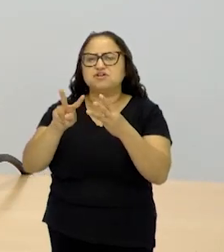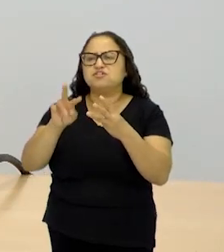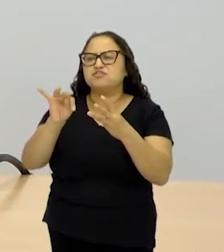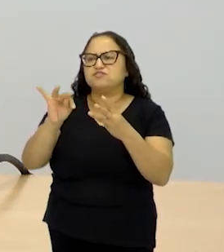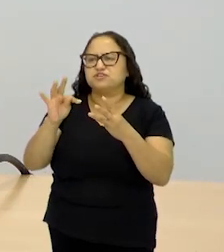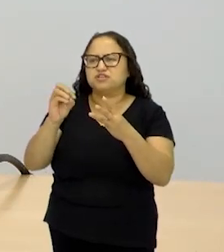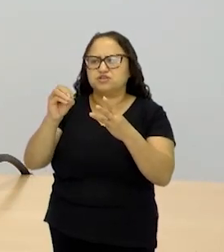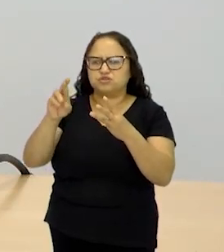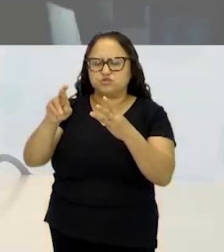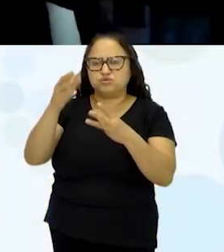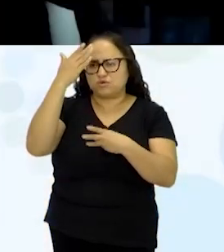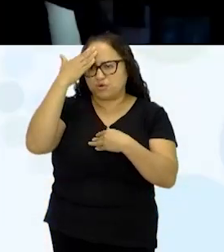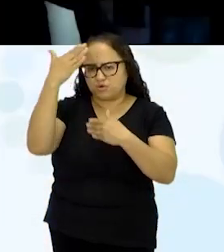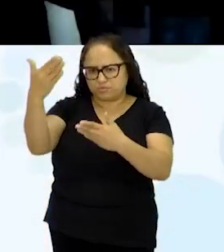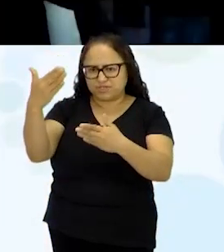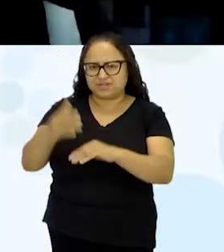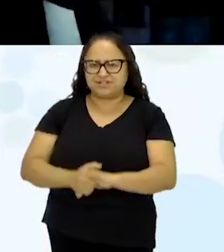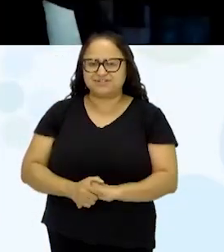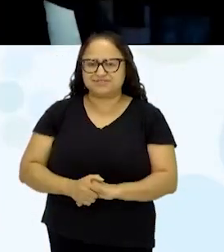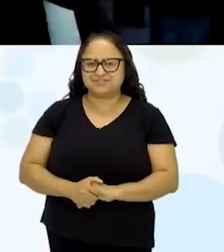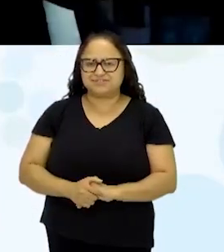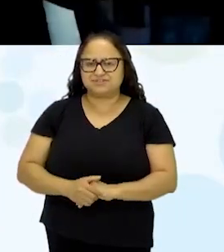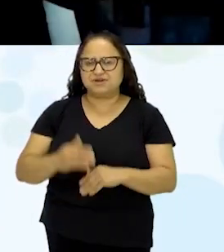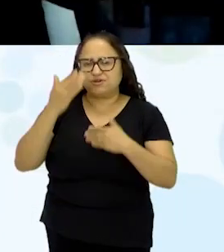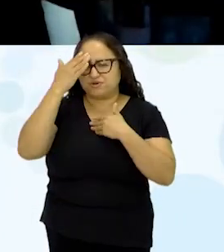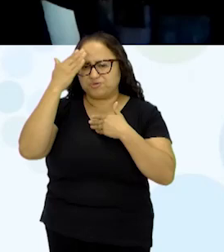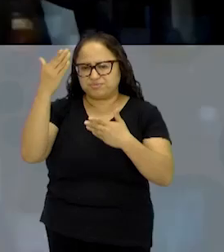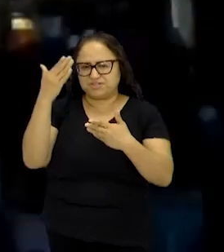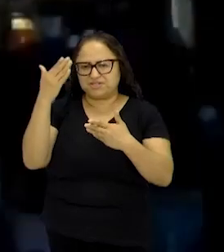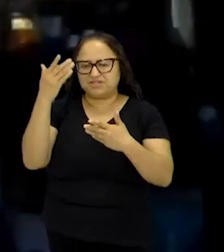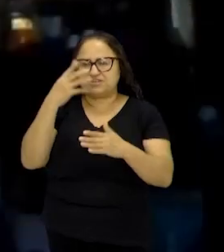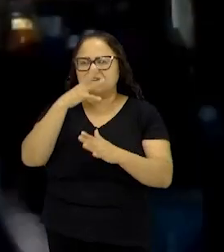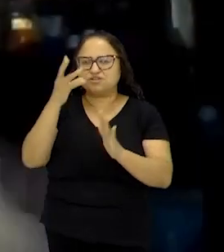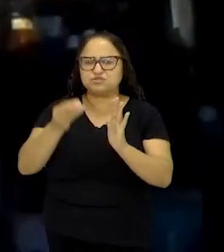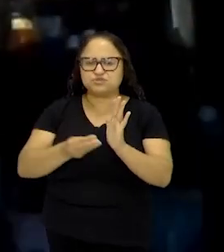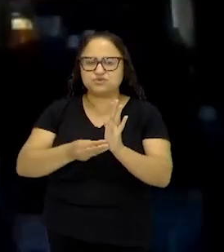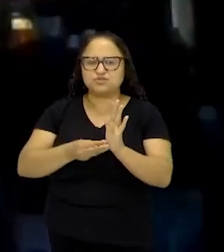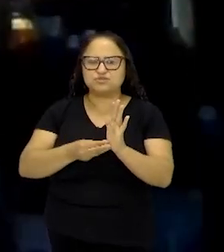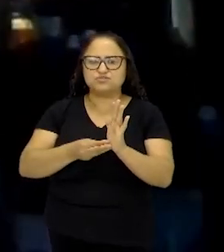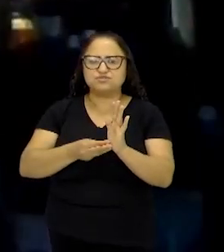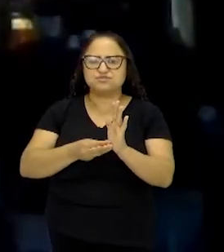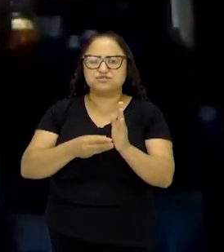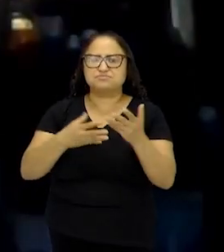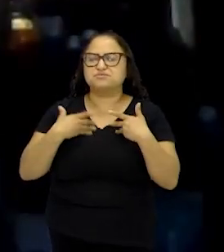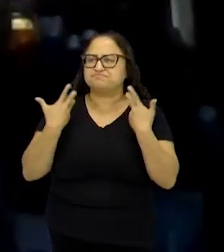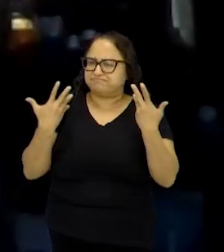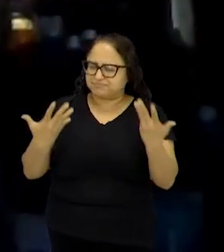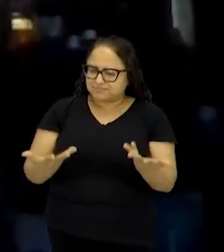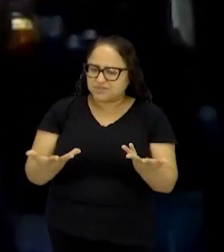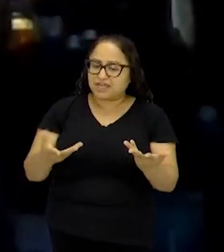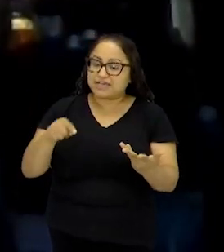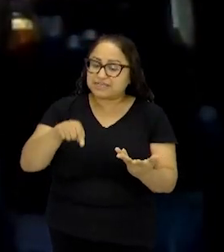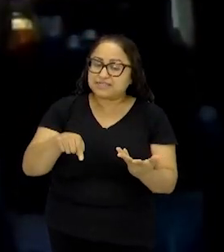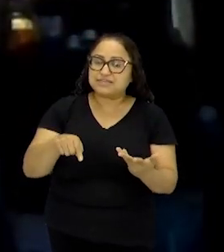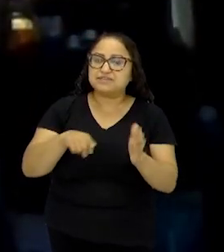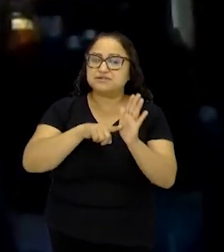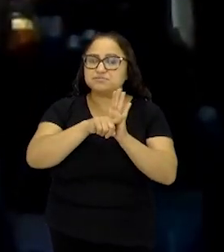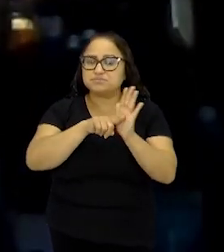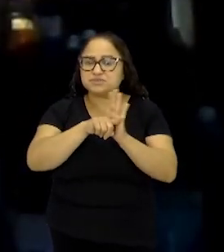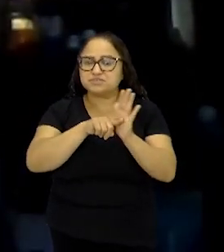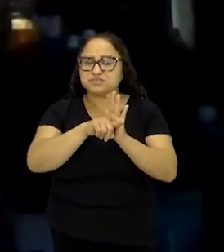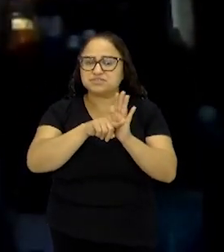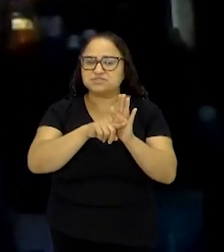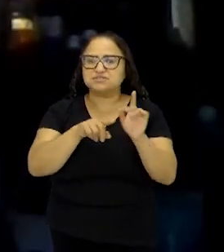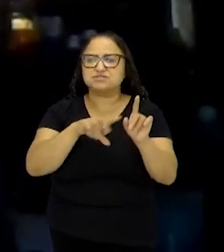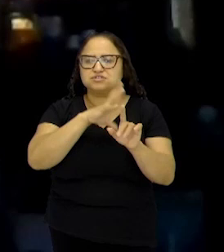Bom, gente, olá de novo, né? Muito obrigada por ouvir, muito obrigada aos dois por me darem essa oportunidade de fazer essa pesquisa, por todas as reuniões